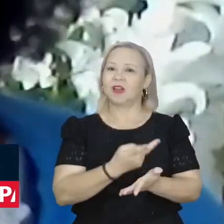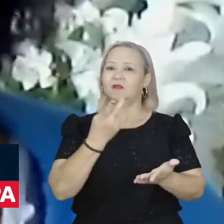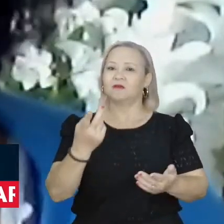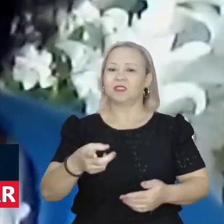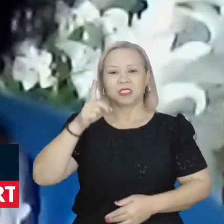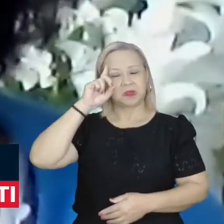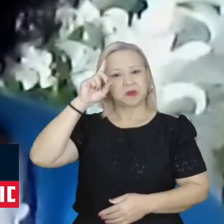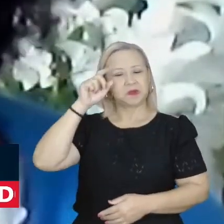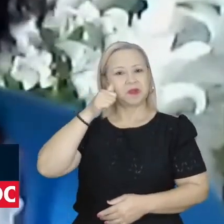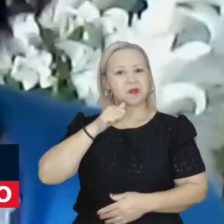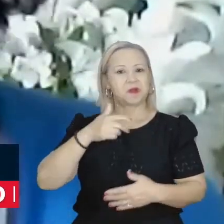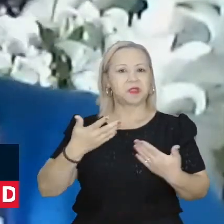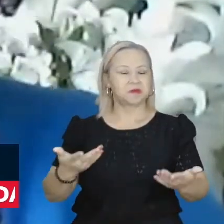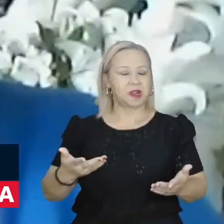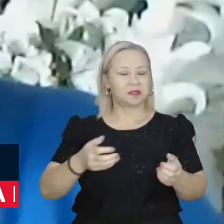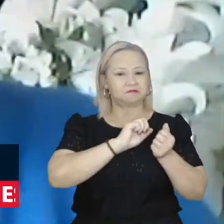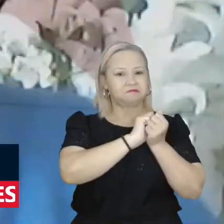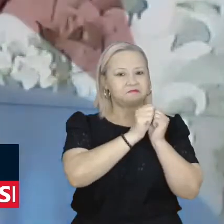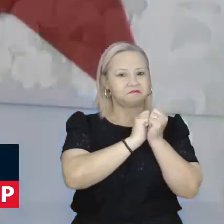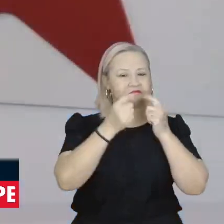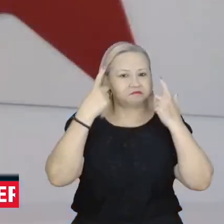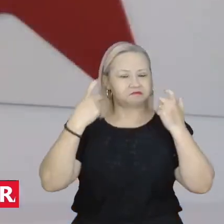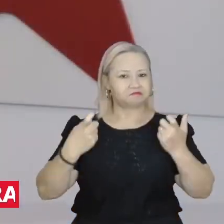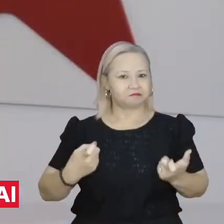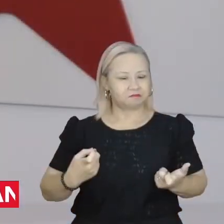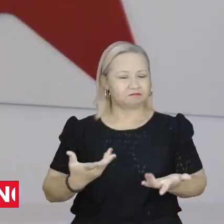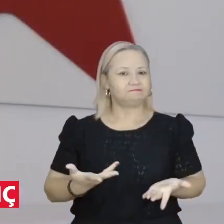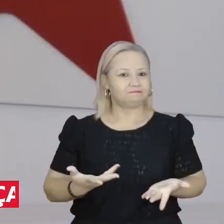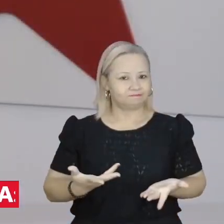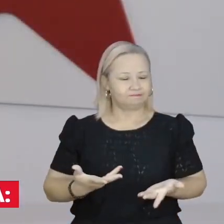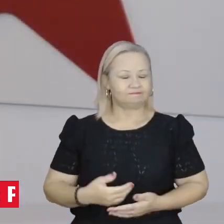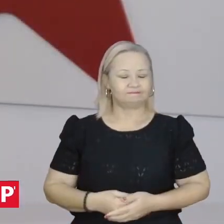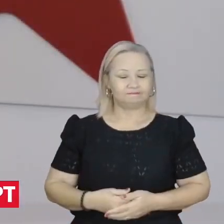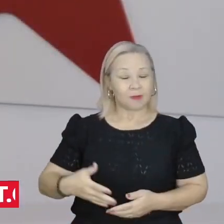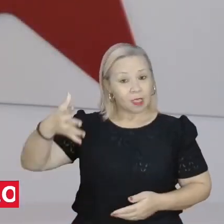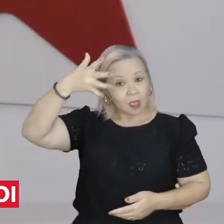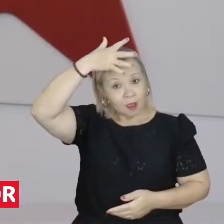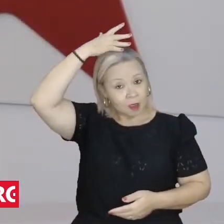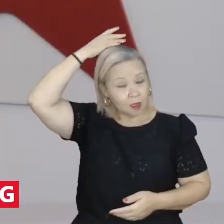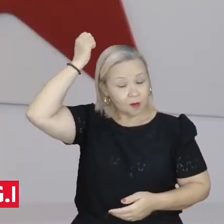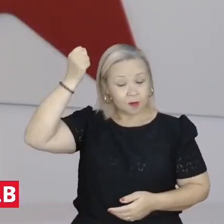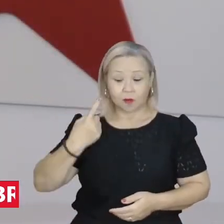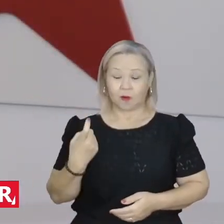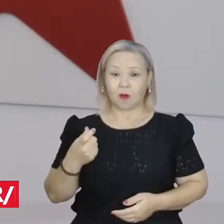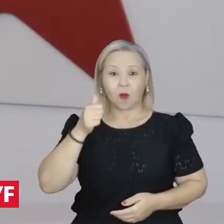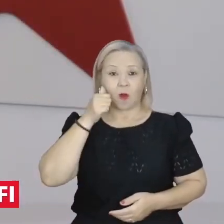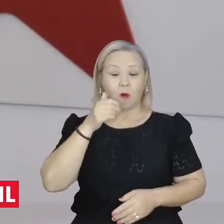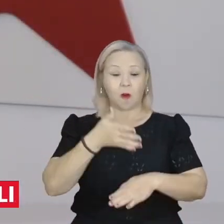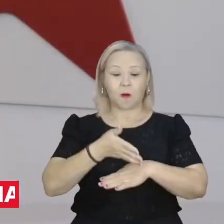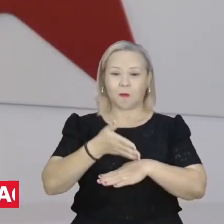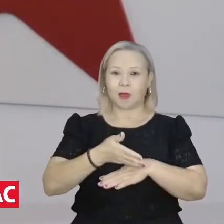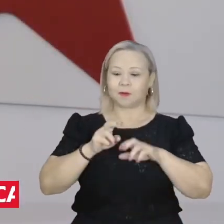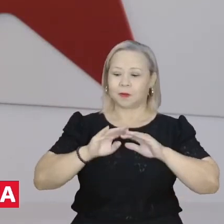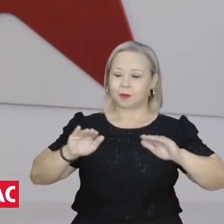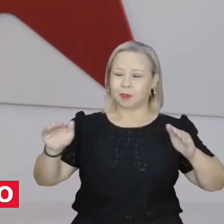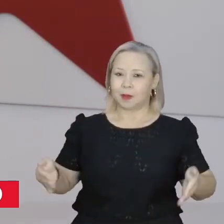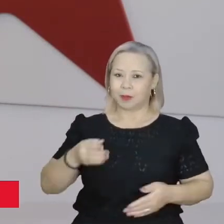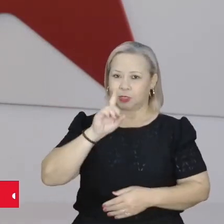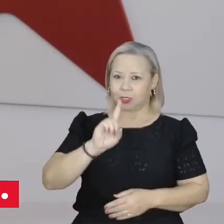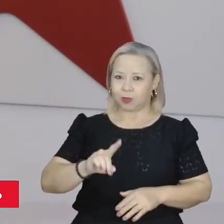religiosidade, né, que nós estamos assistindo também uma violência enorme, não estão